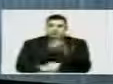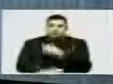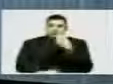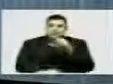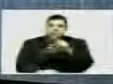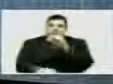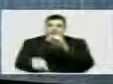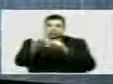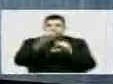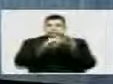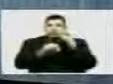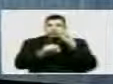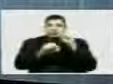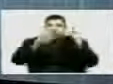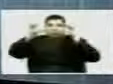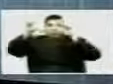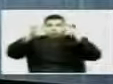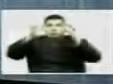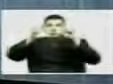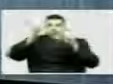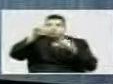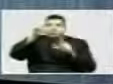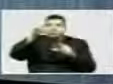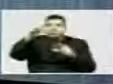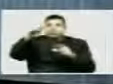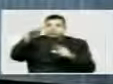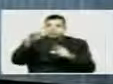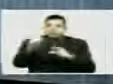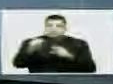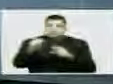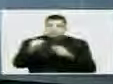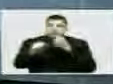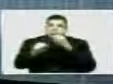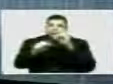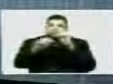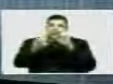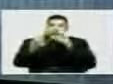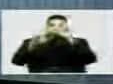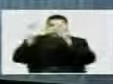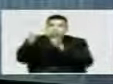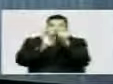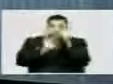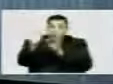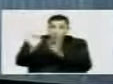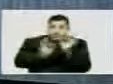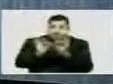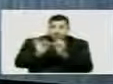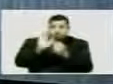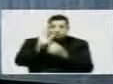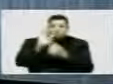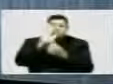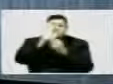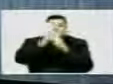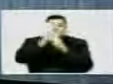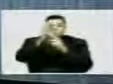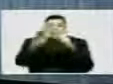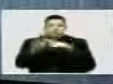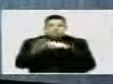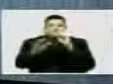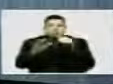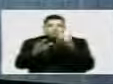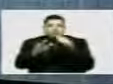Nós escolhemos um modelo de democracia, um modelo de uma democracia representativa que